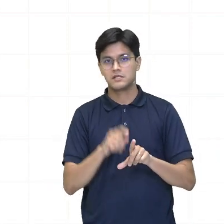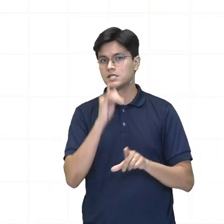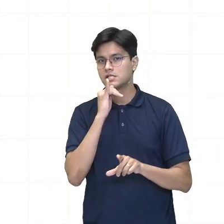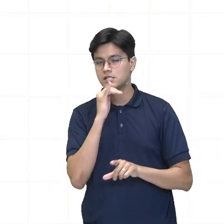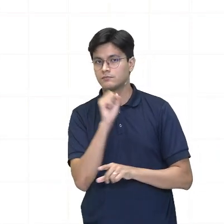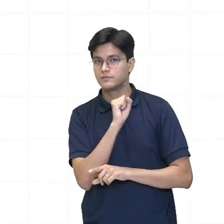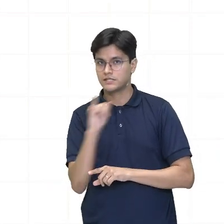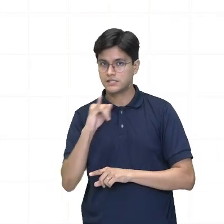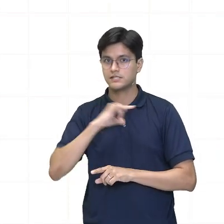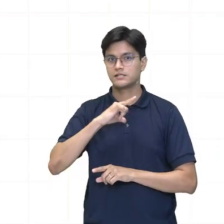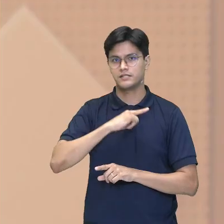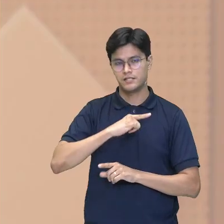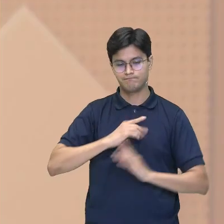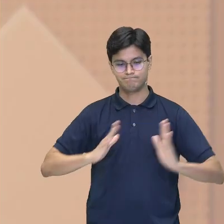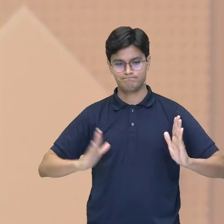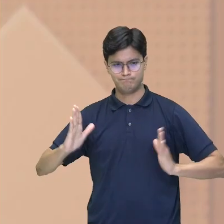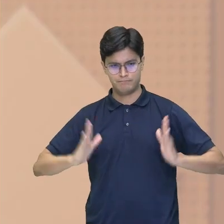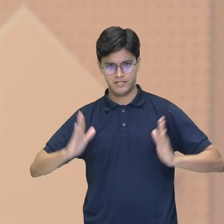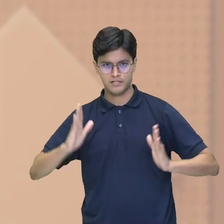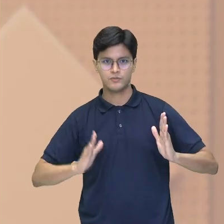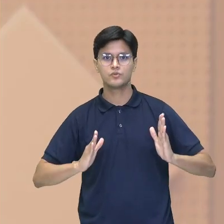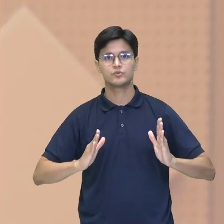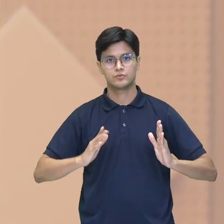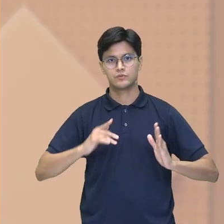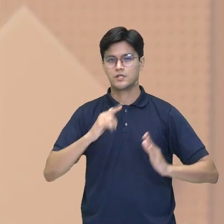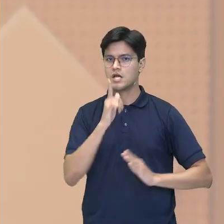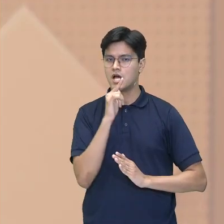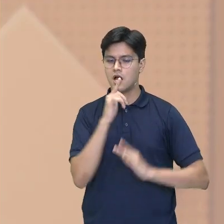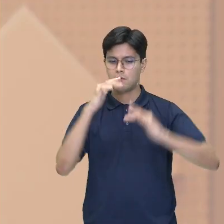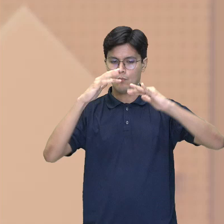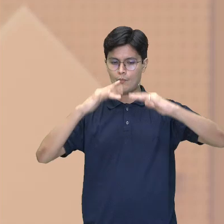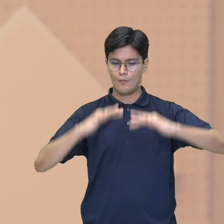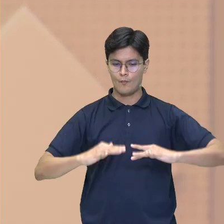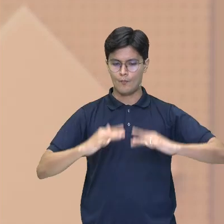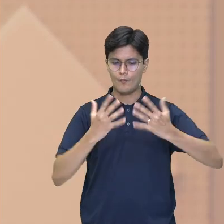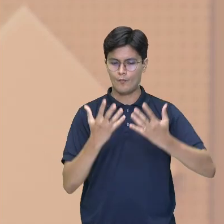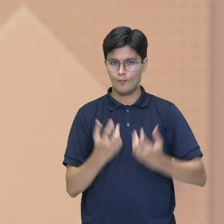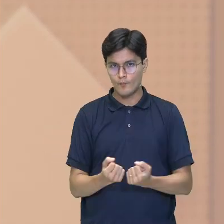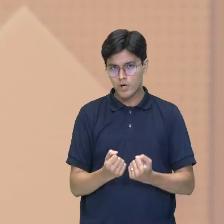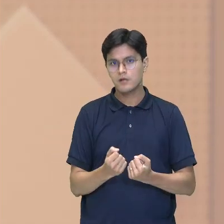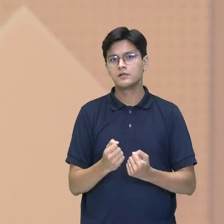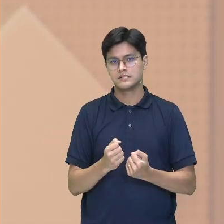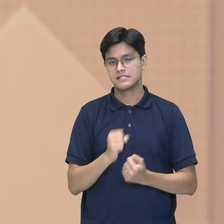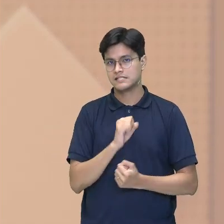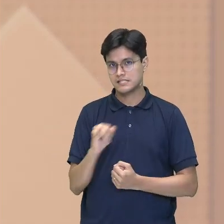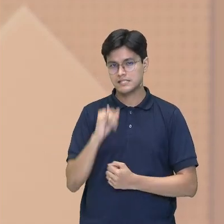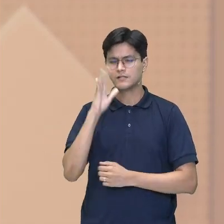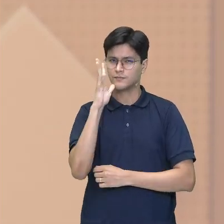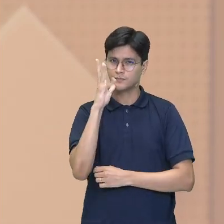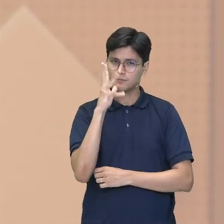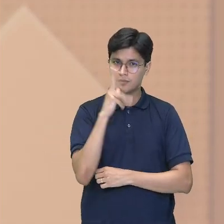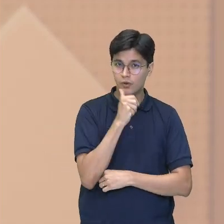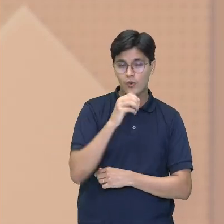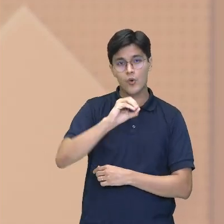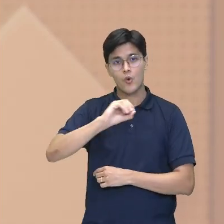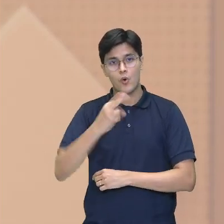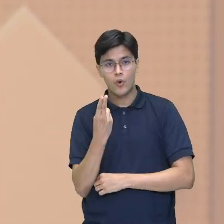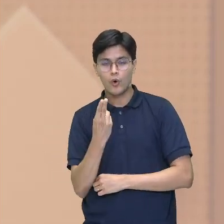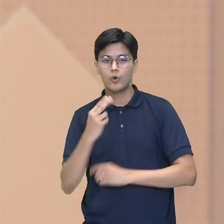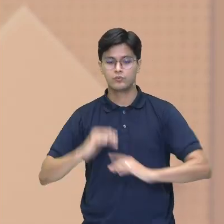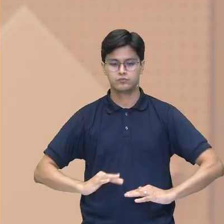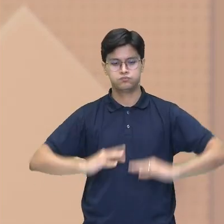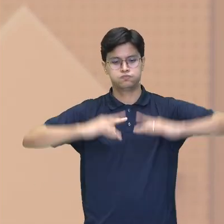muito longo de estiagem, ou seja, de seca ou de cheia, né, os ribeirinhos eles precisam se